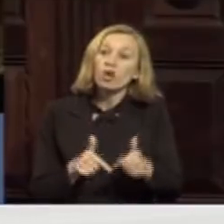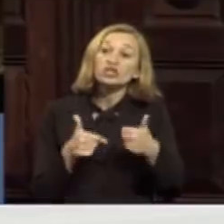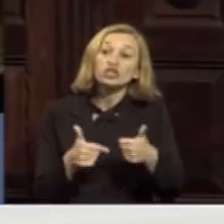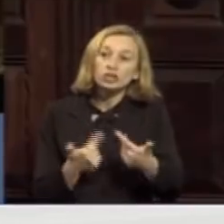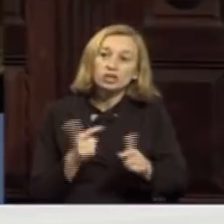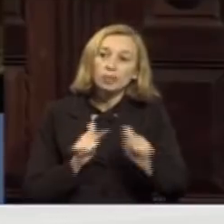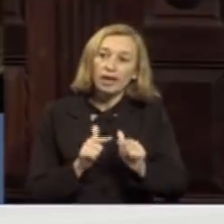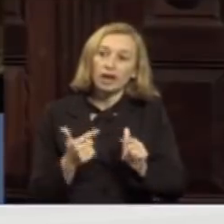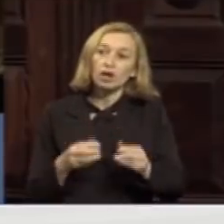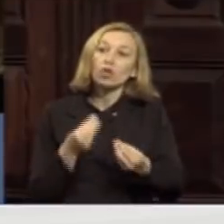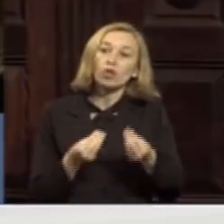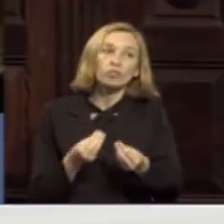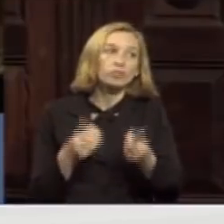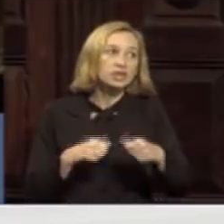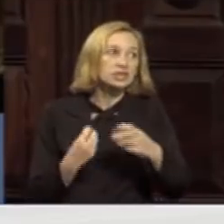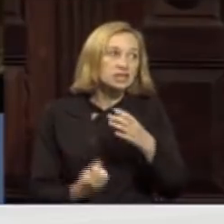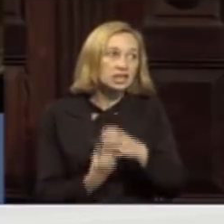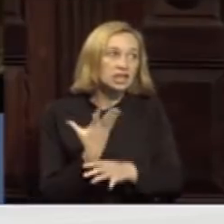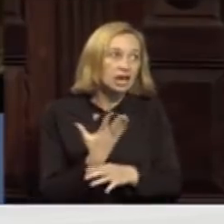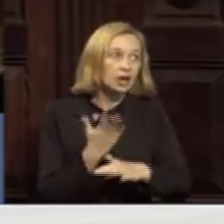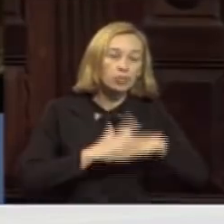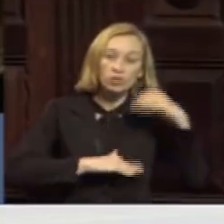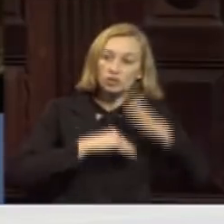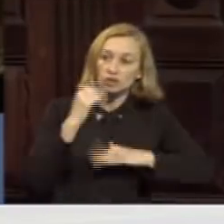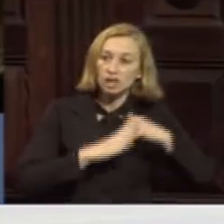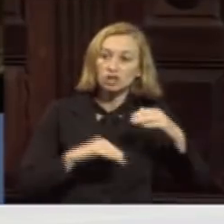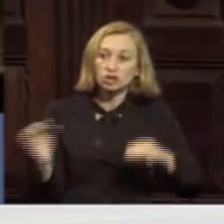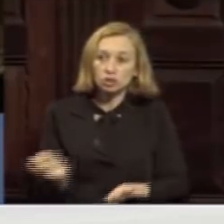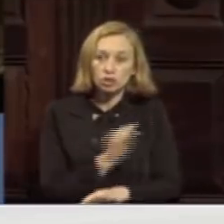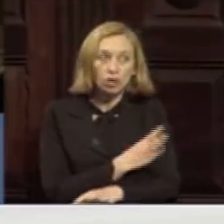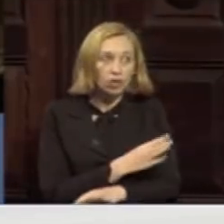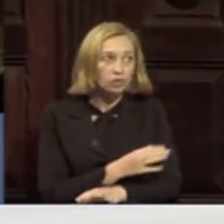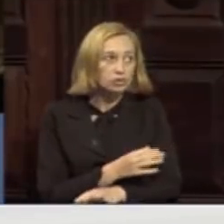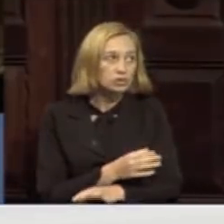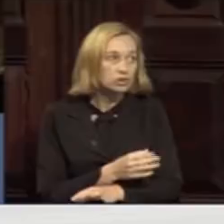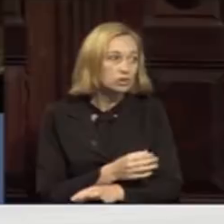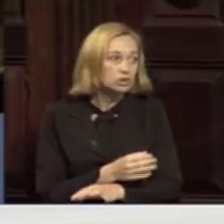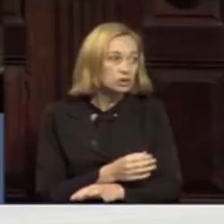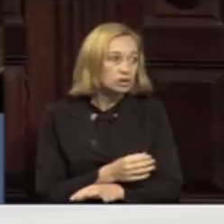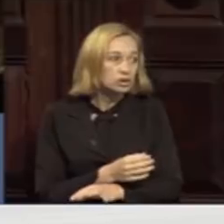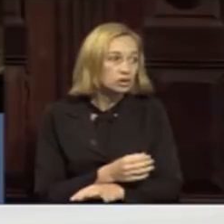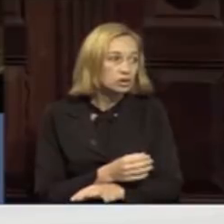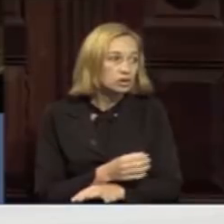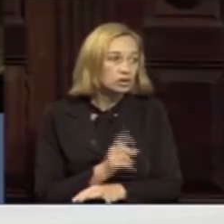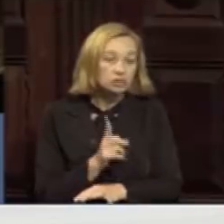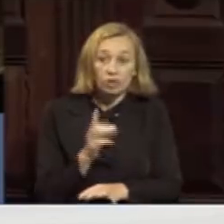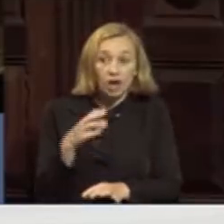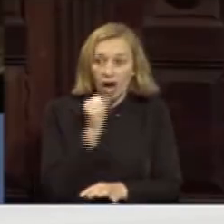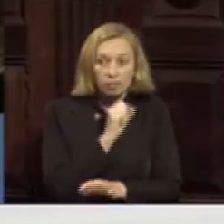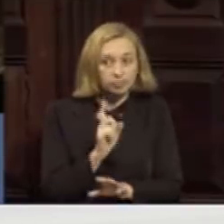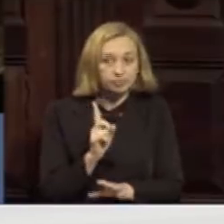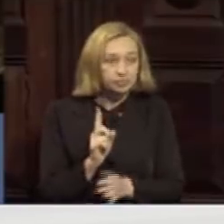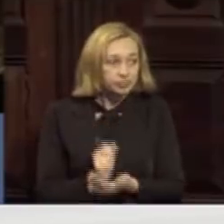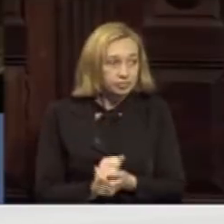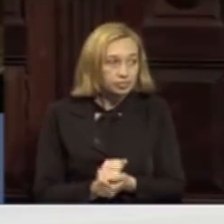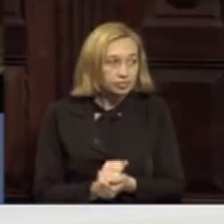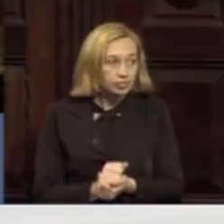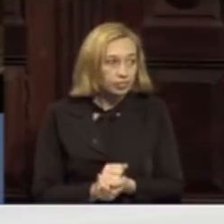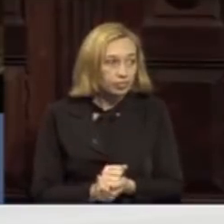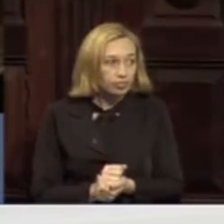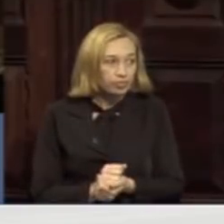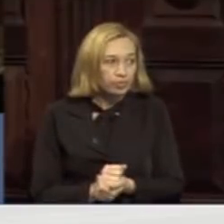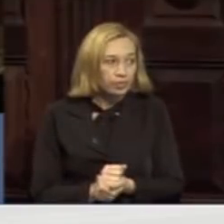teria que criar cargos novos correspondentes aos cargos que eles ocupam hoje na escola. Isso não é rápido. Ora, enquanto isso,